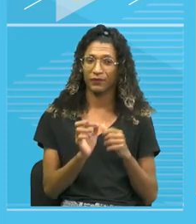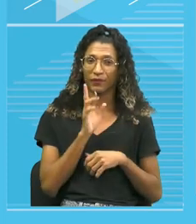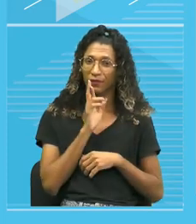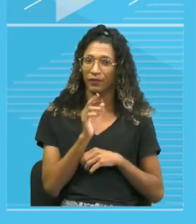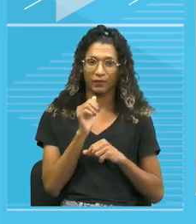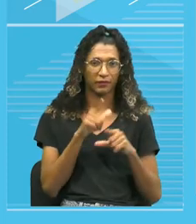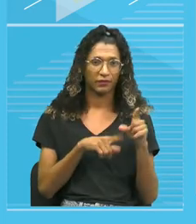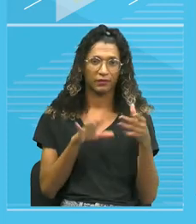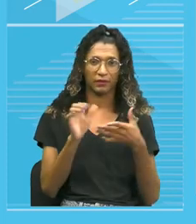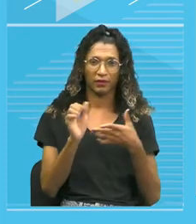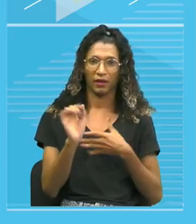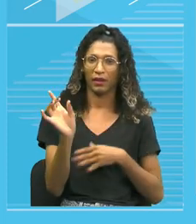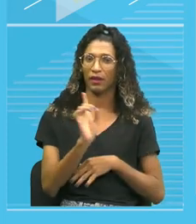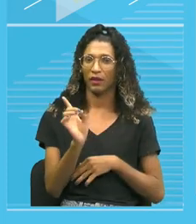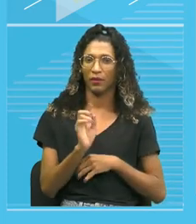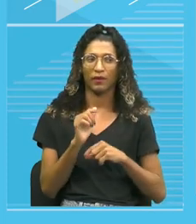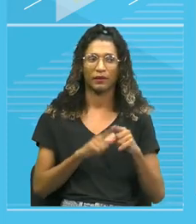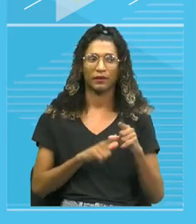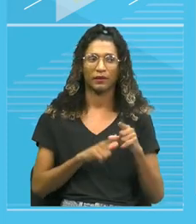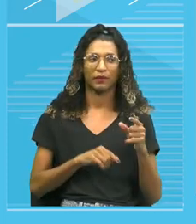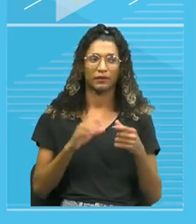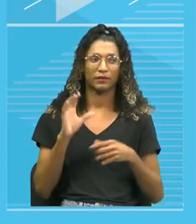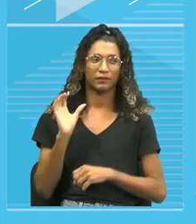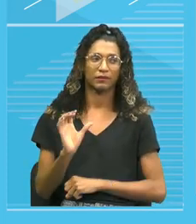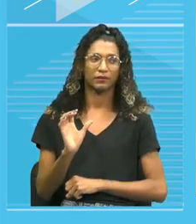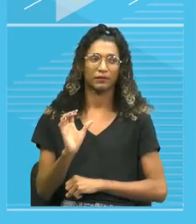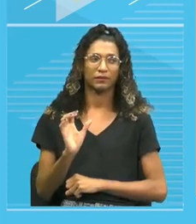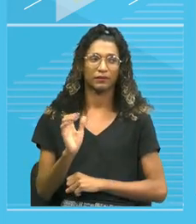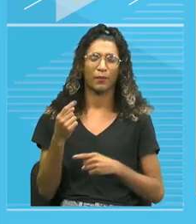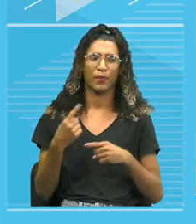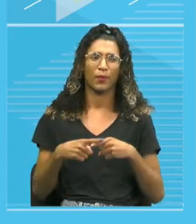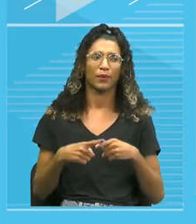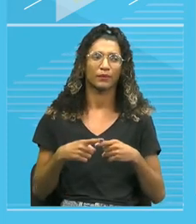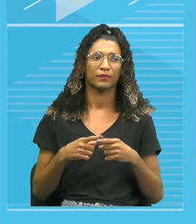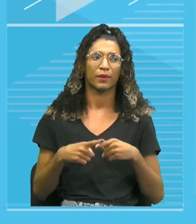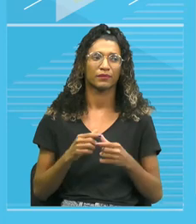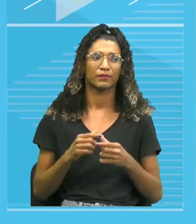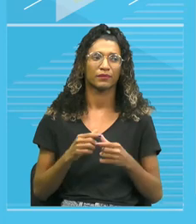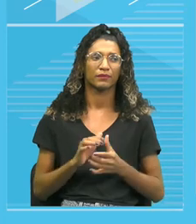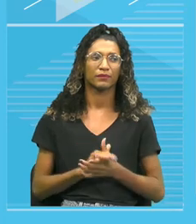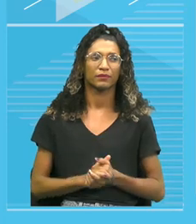na letra A é letra c porque